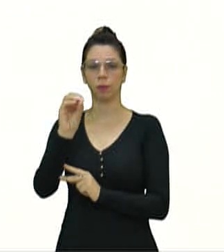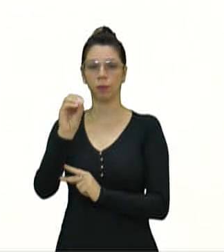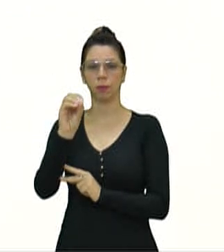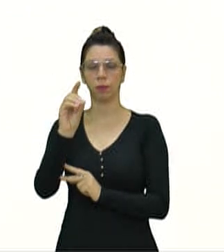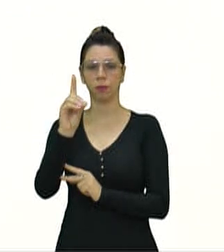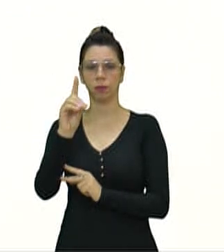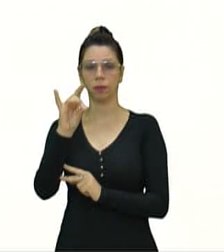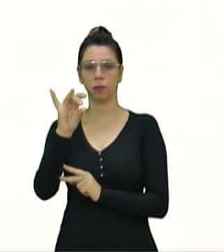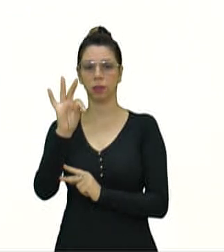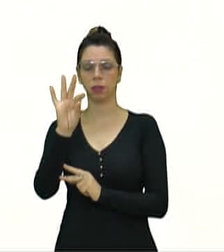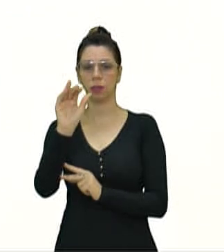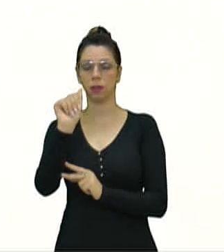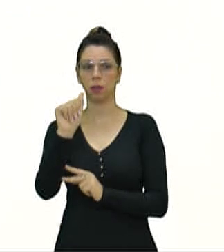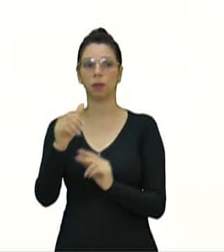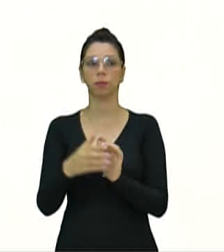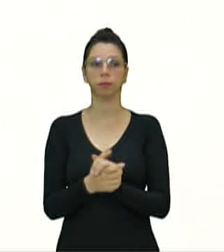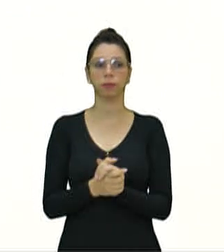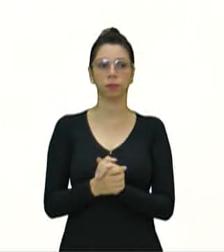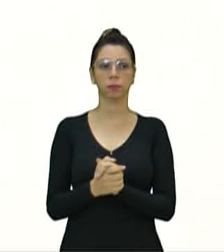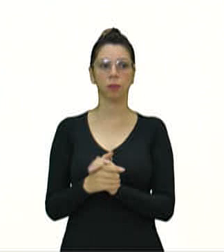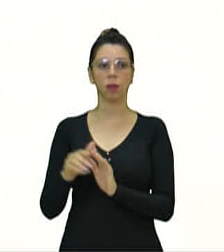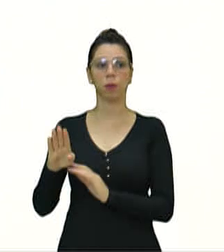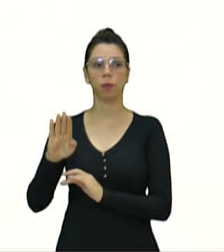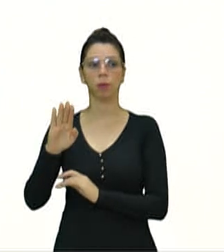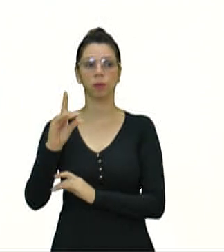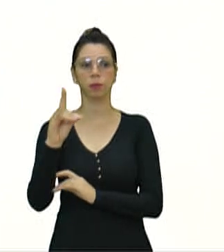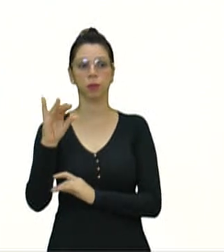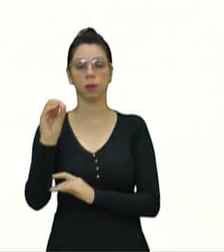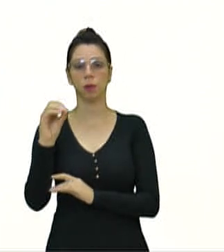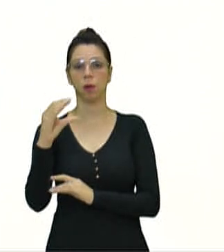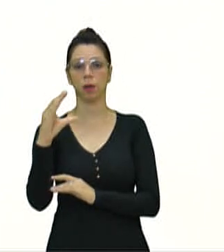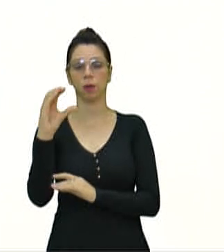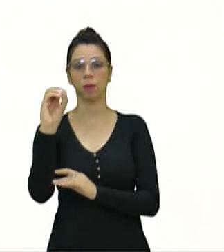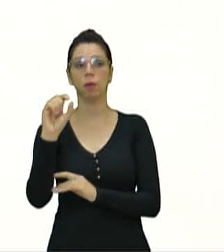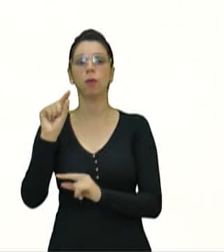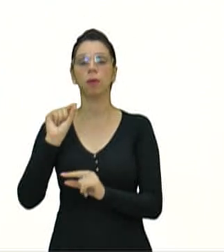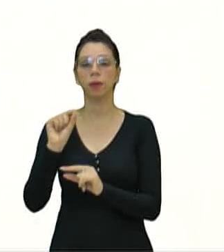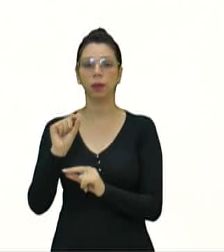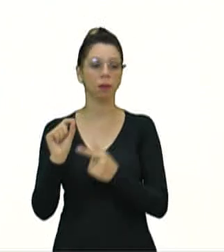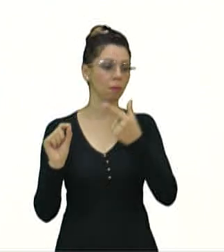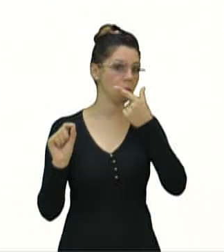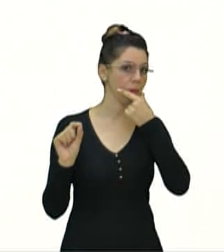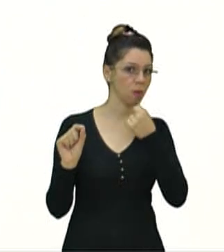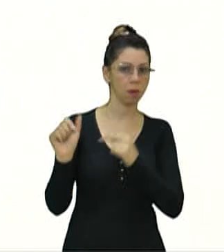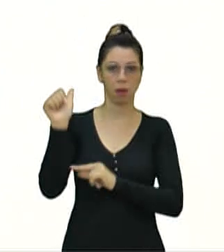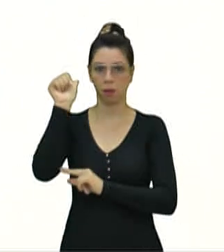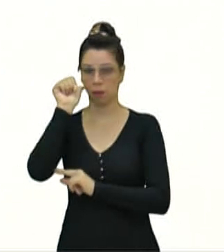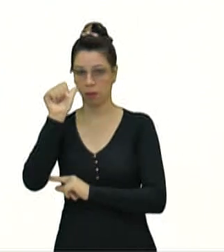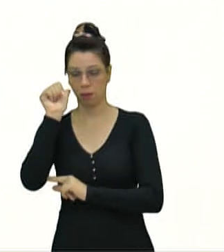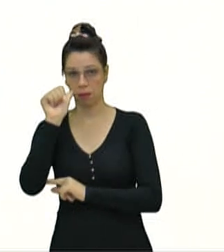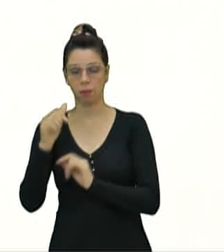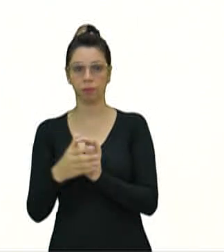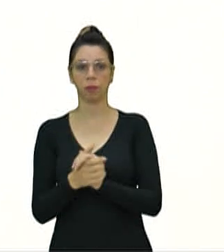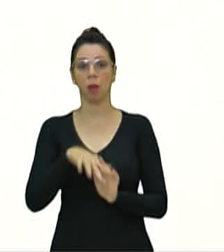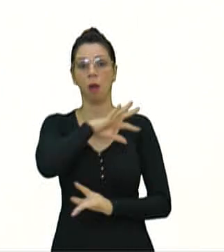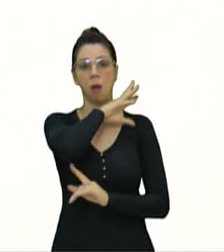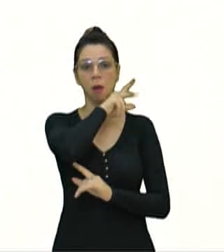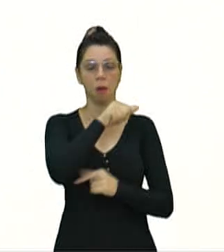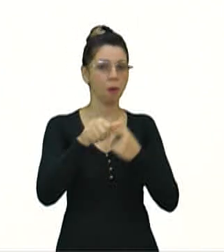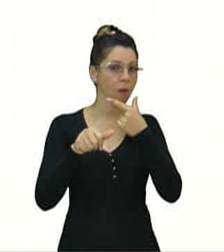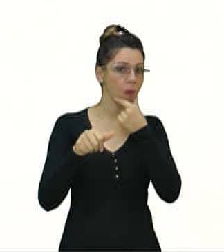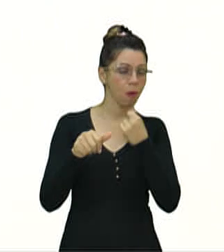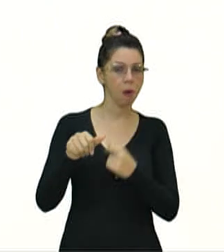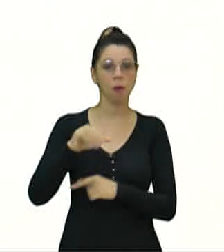Existe o sexo masculino num indivíduo e o sexo feminino em outro. Como aqui no caso o leão e a leoa, o pavão e a